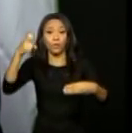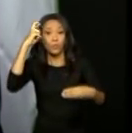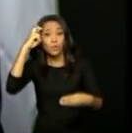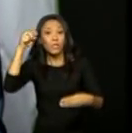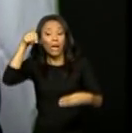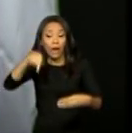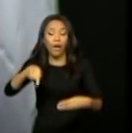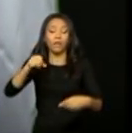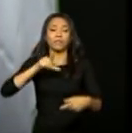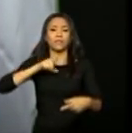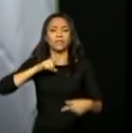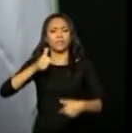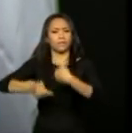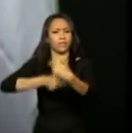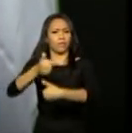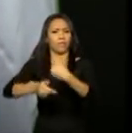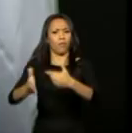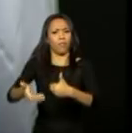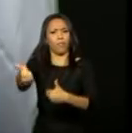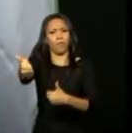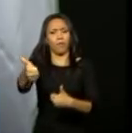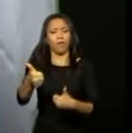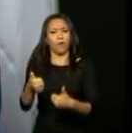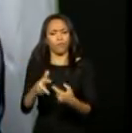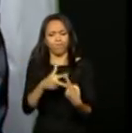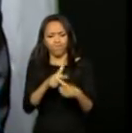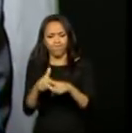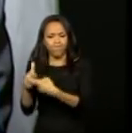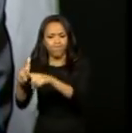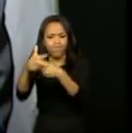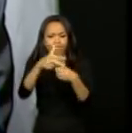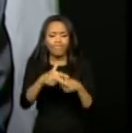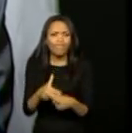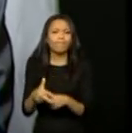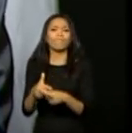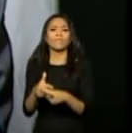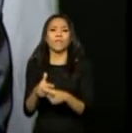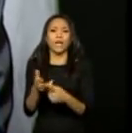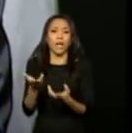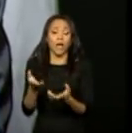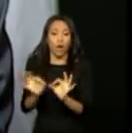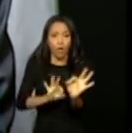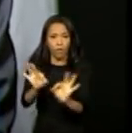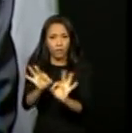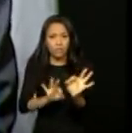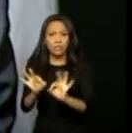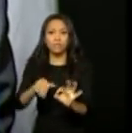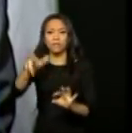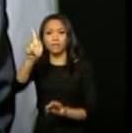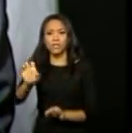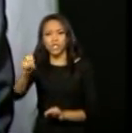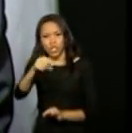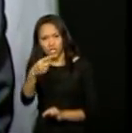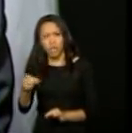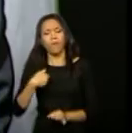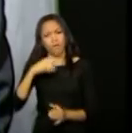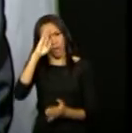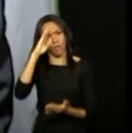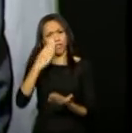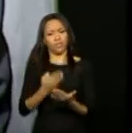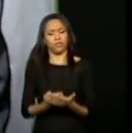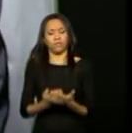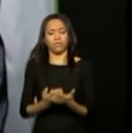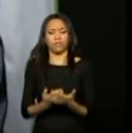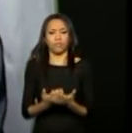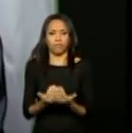de realização da sua missão institucional, qualificando e modernizando a gestão. Eu acredito num Estado eficiente e